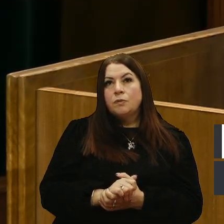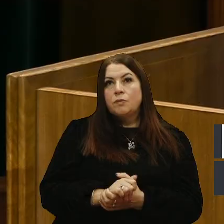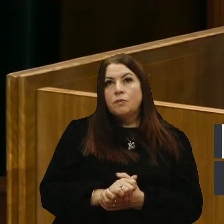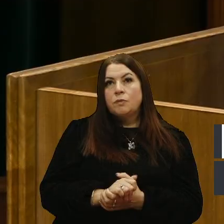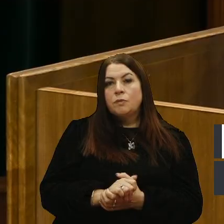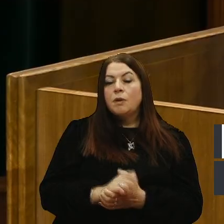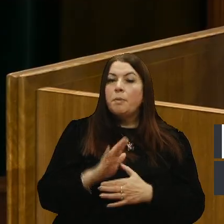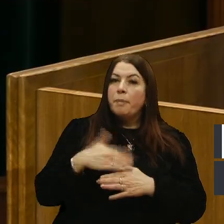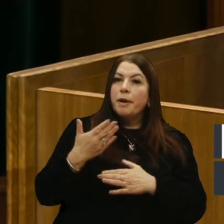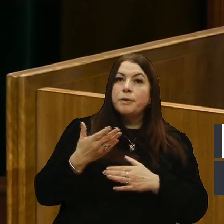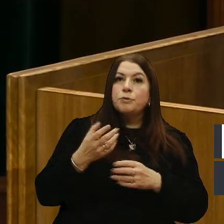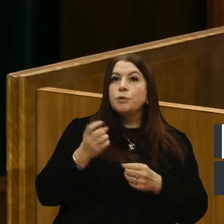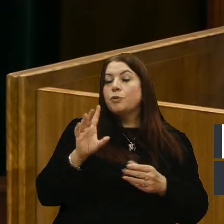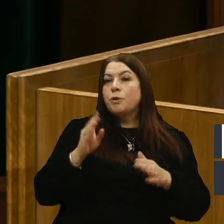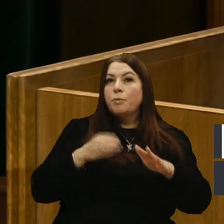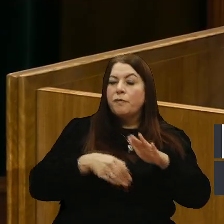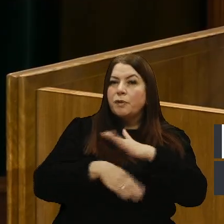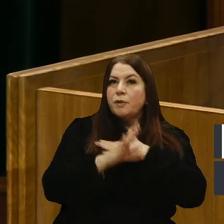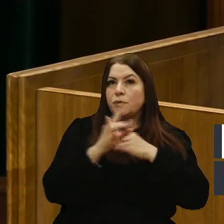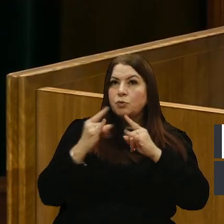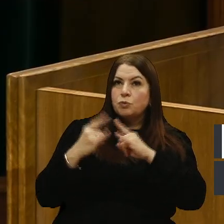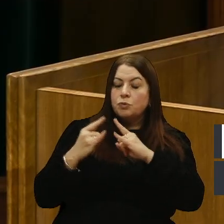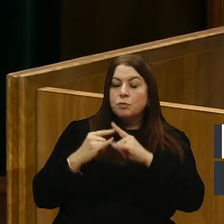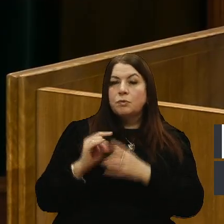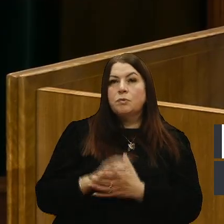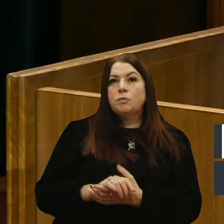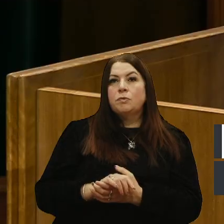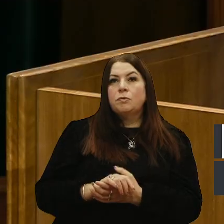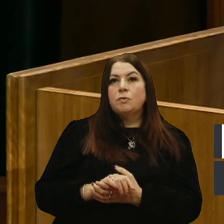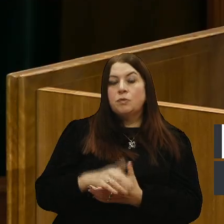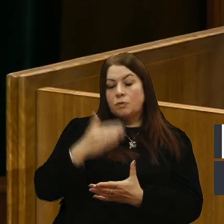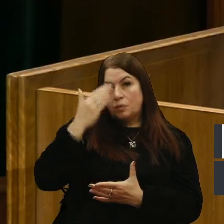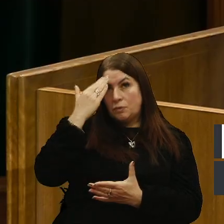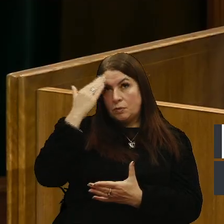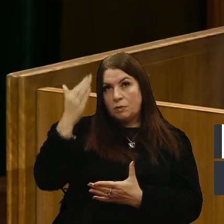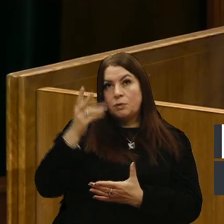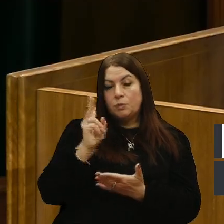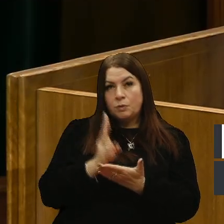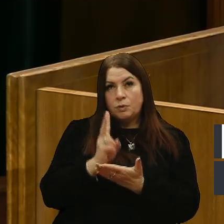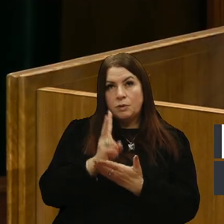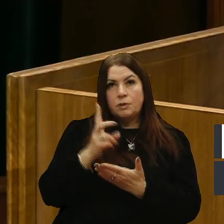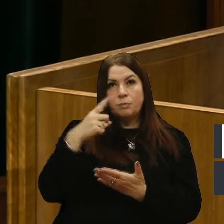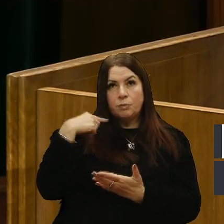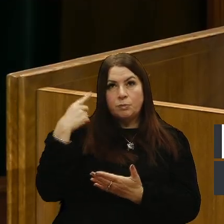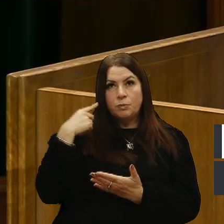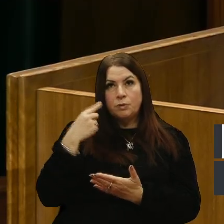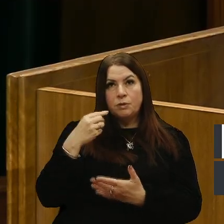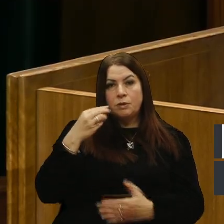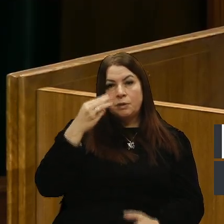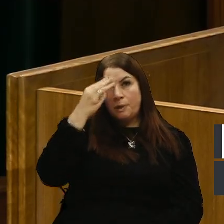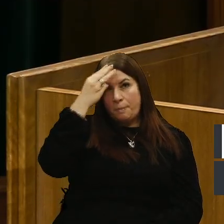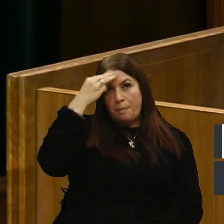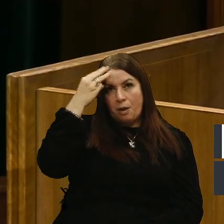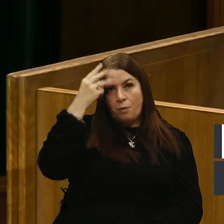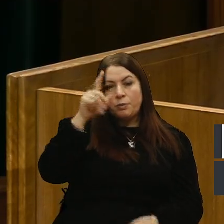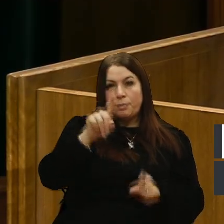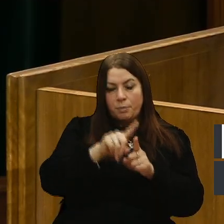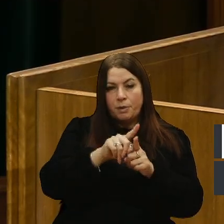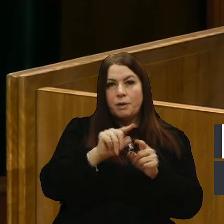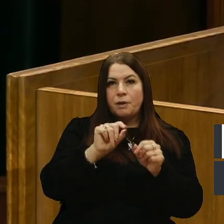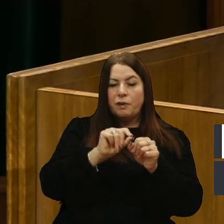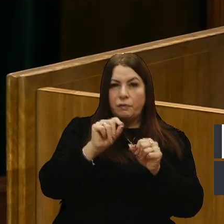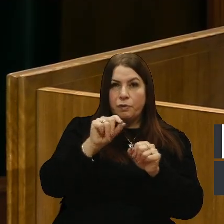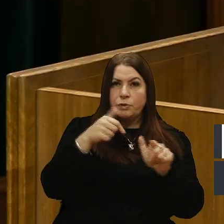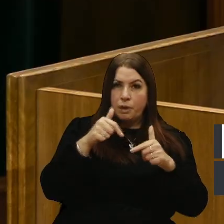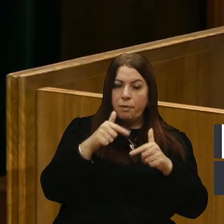Mais do que uma viagem institucional. E agradeço ao sempre deputado Mauro Pereira, faz um trabalho